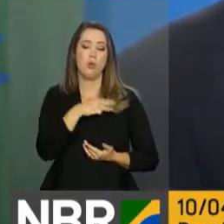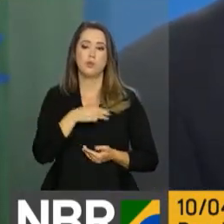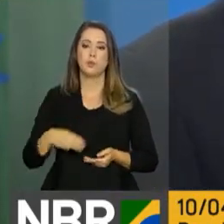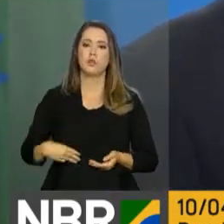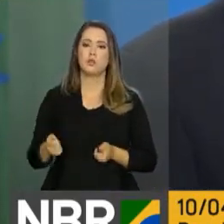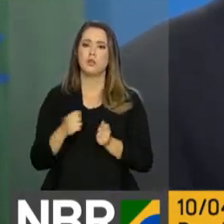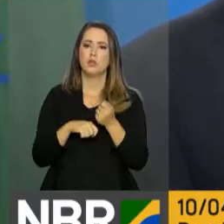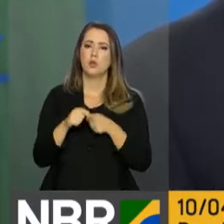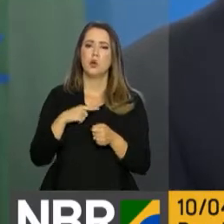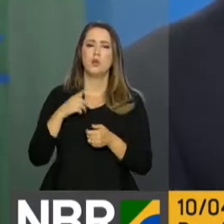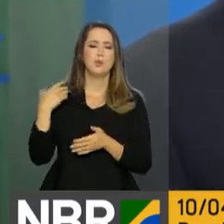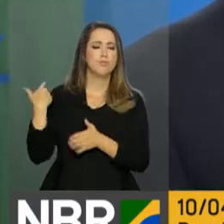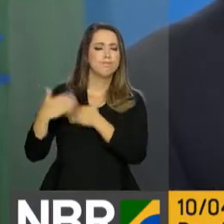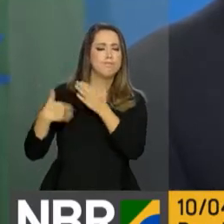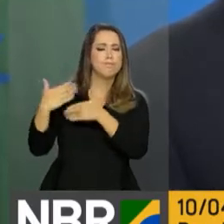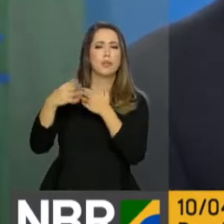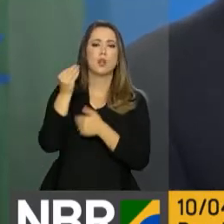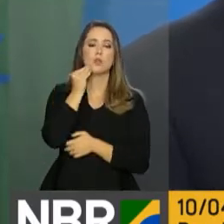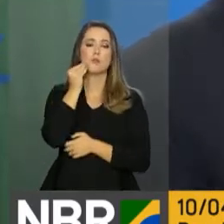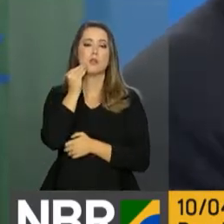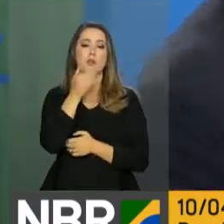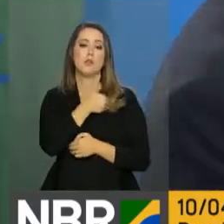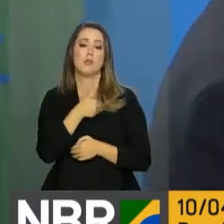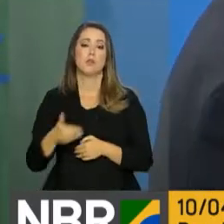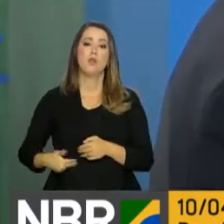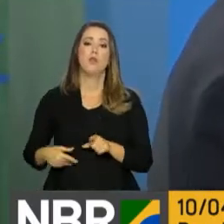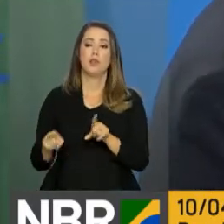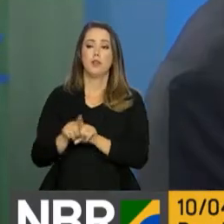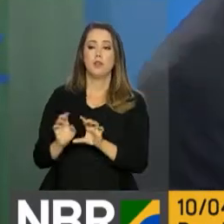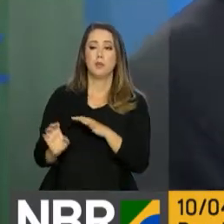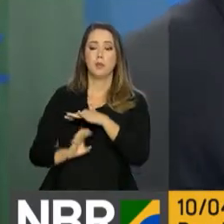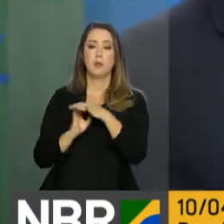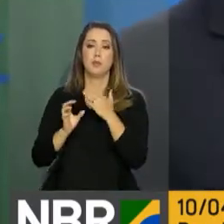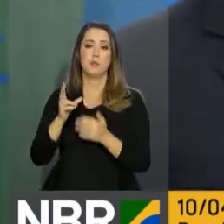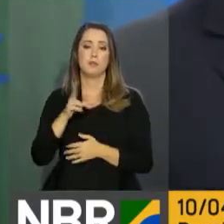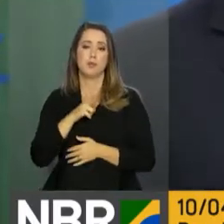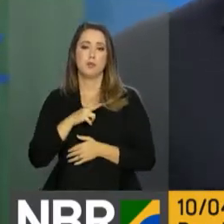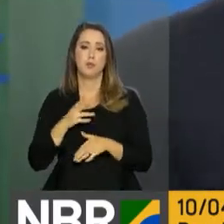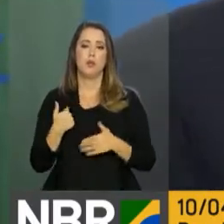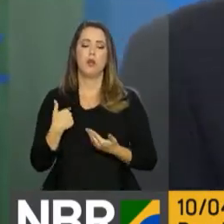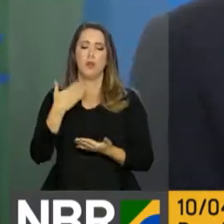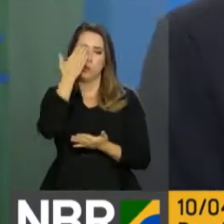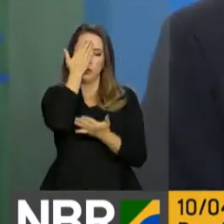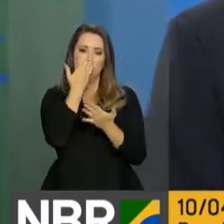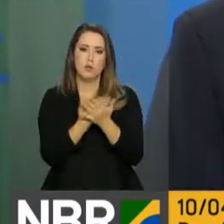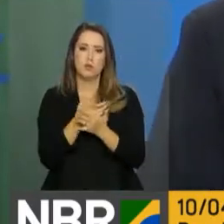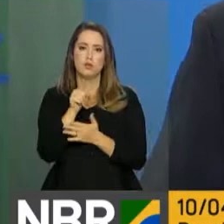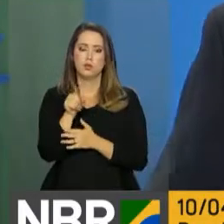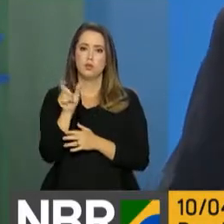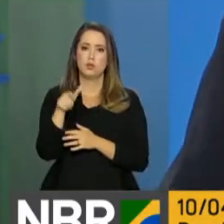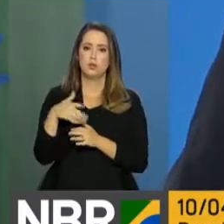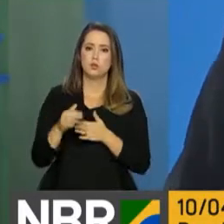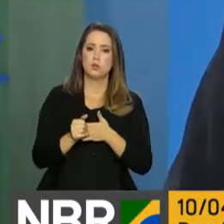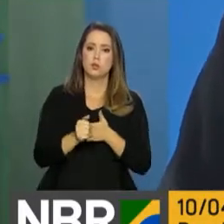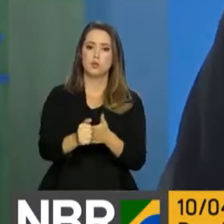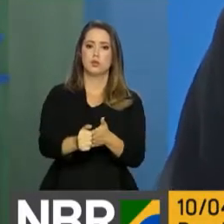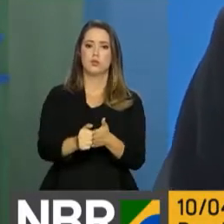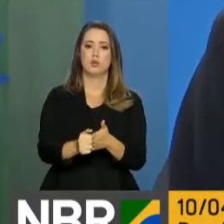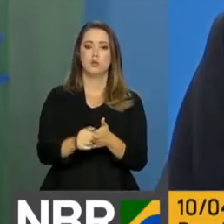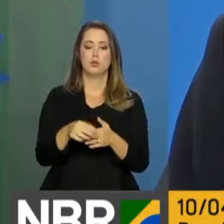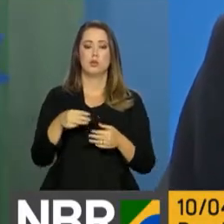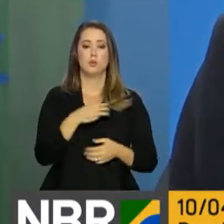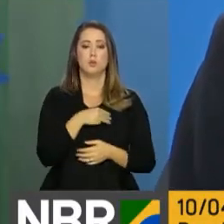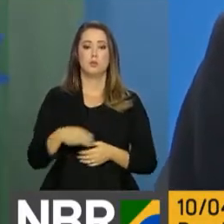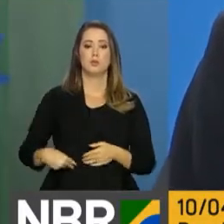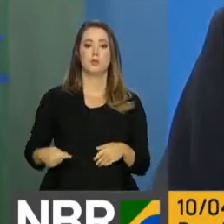vastíssima experiência no setor público e no setor privado. Eu estou seguro de que conduzirá o